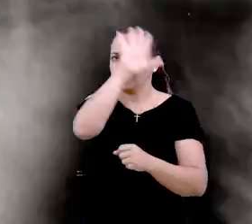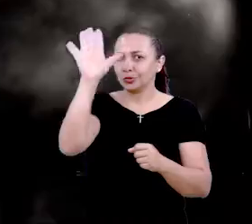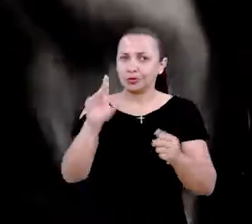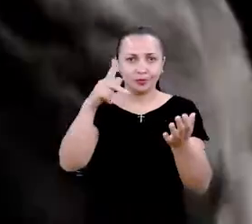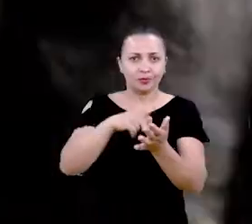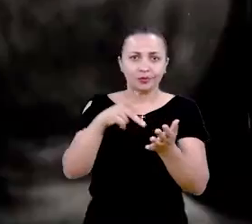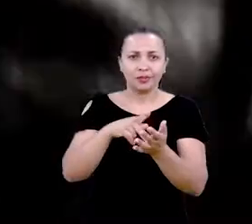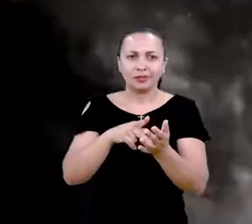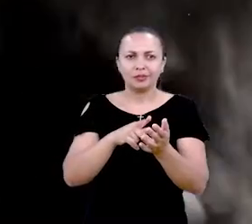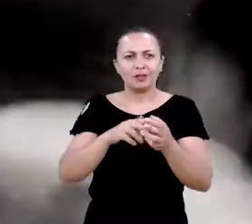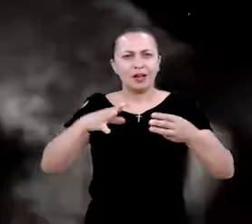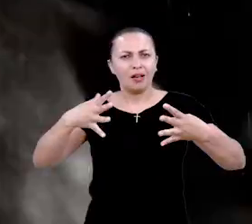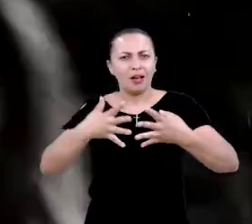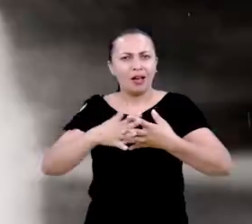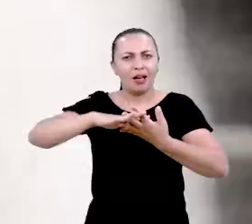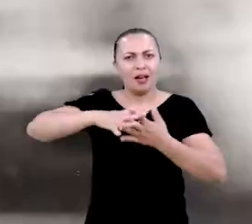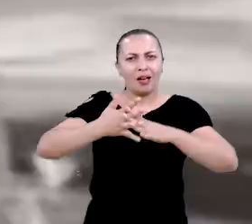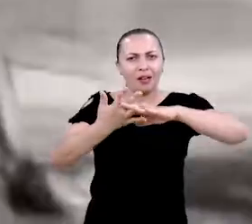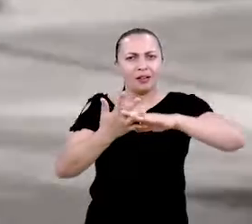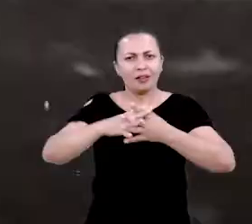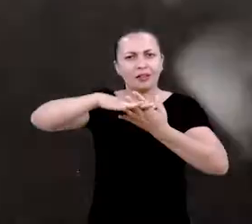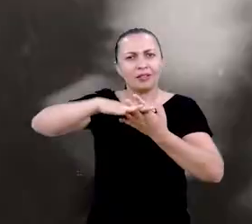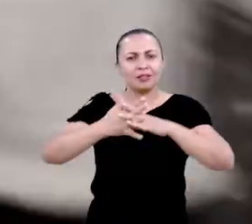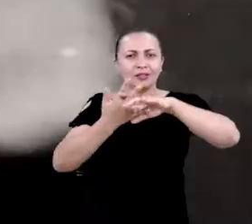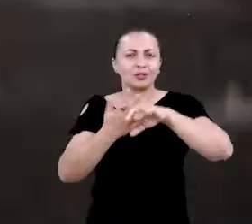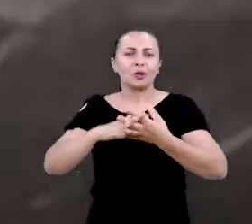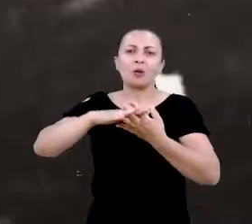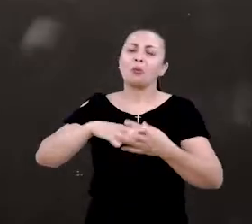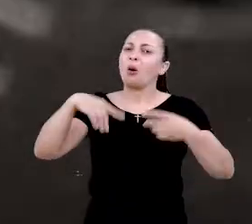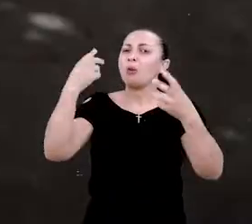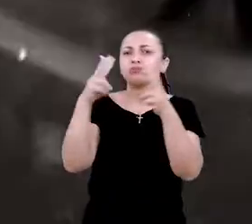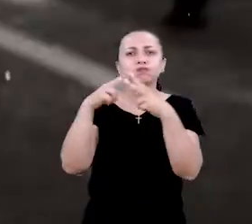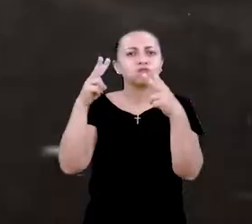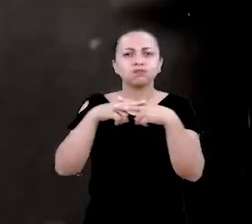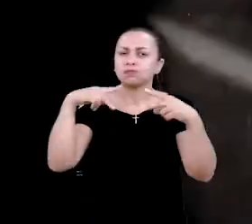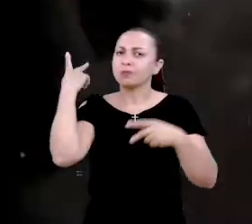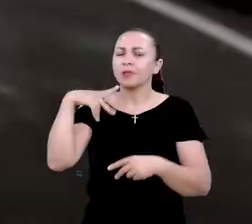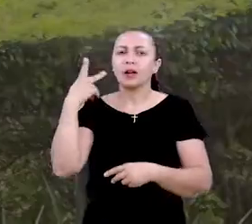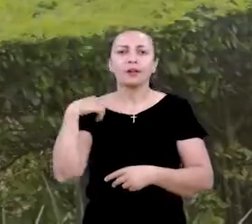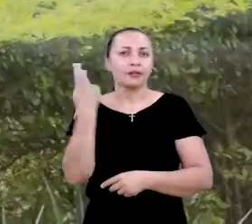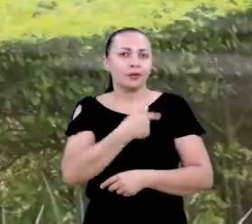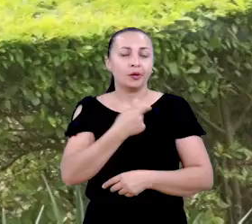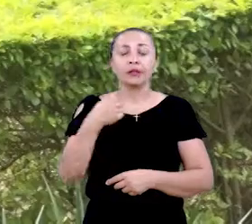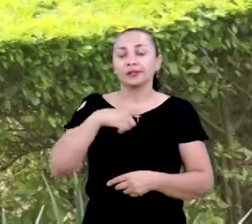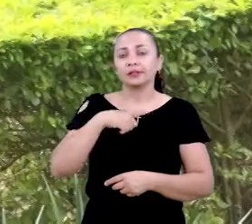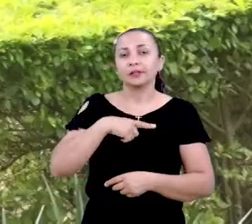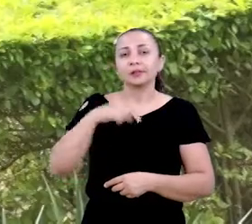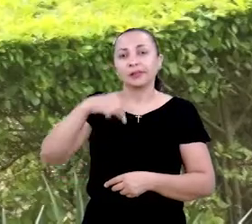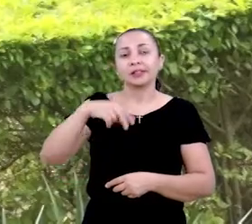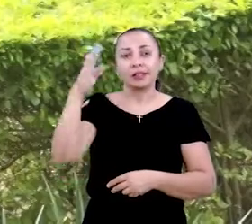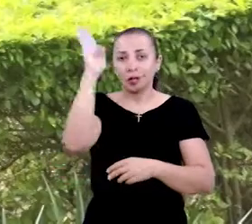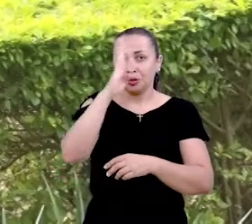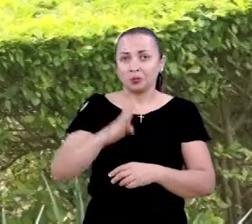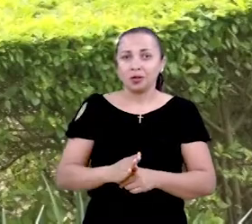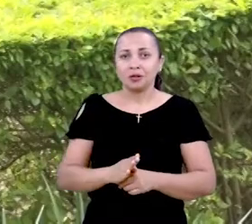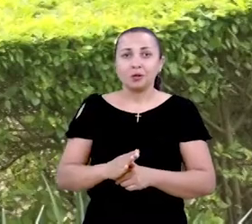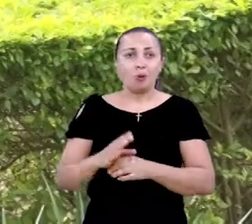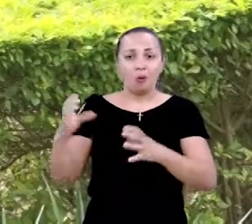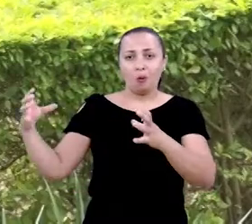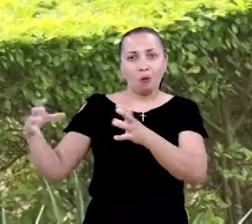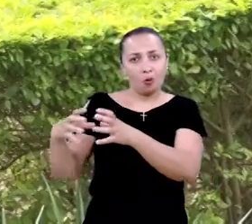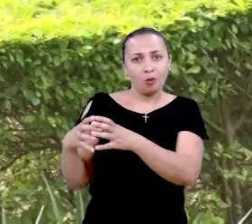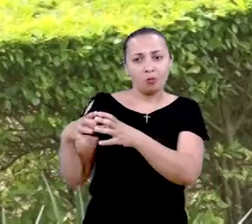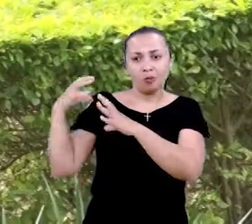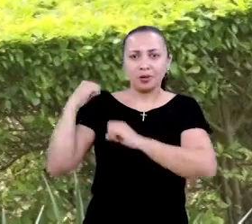nós temos no Brasil ainda as Forças Armadas que não reconheceram que houve golpe no Brasil, não reconhecem que houve tortura. Nós